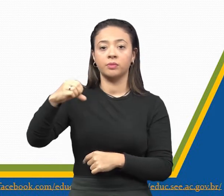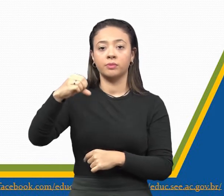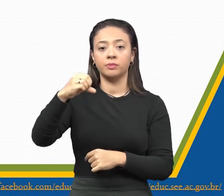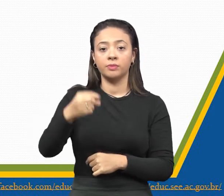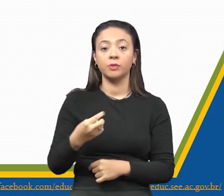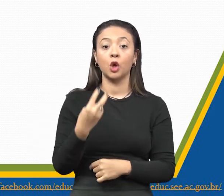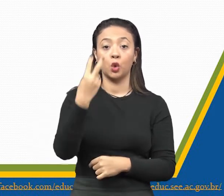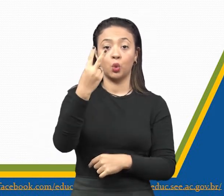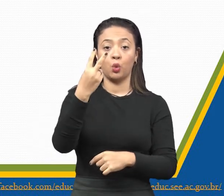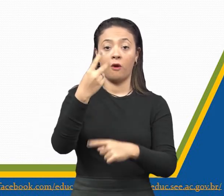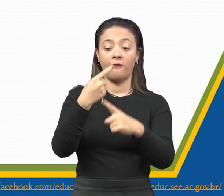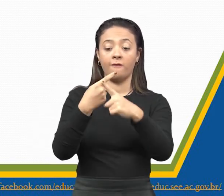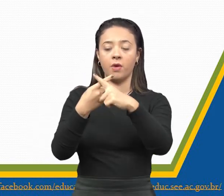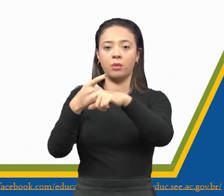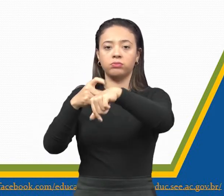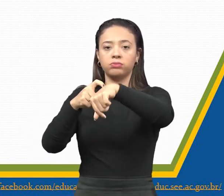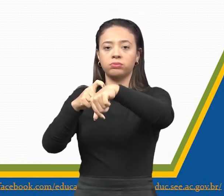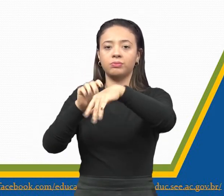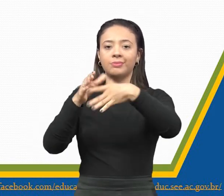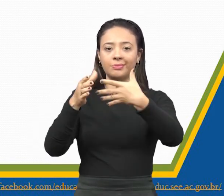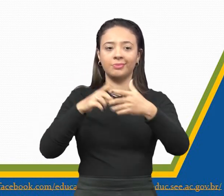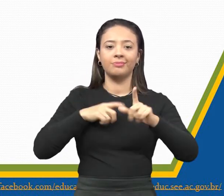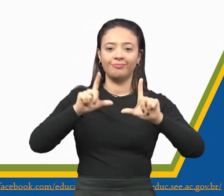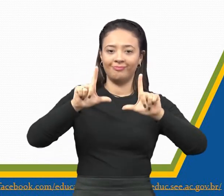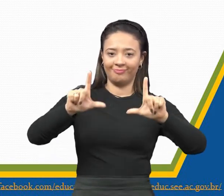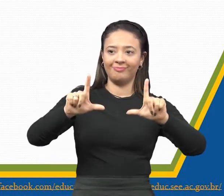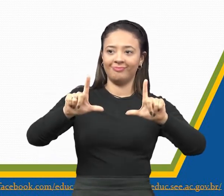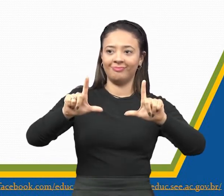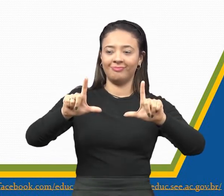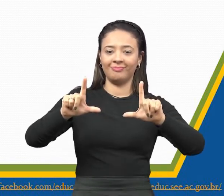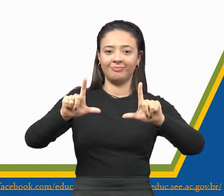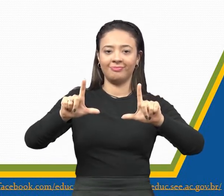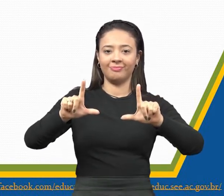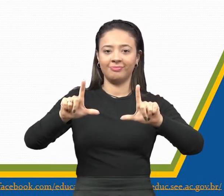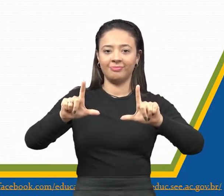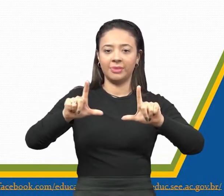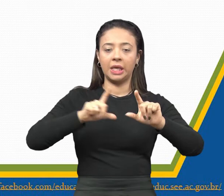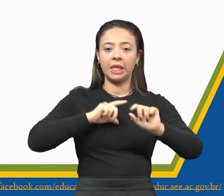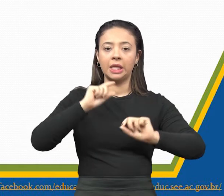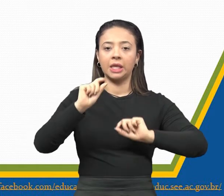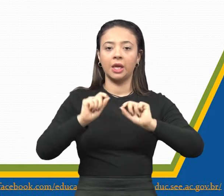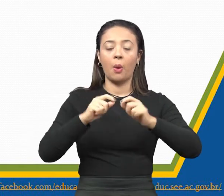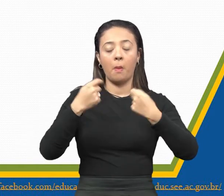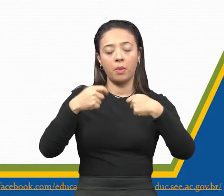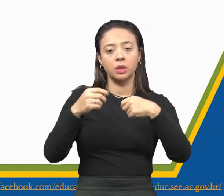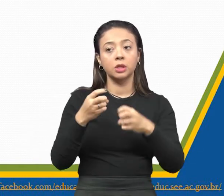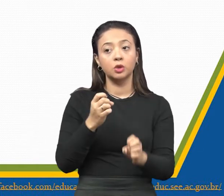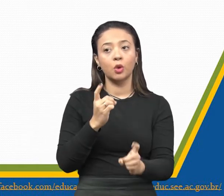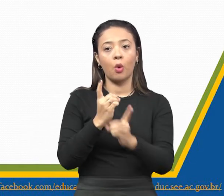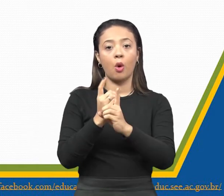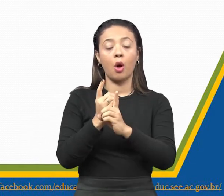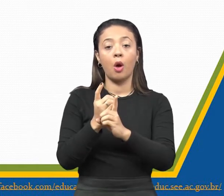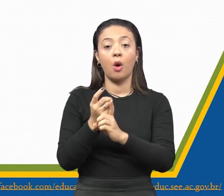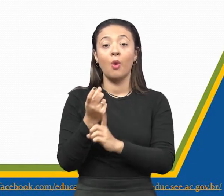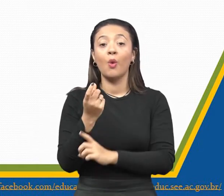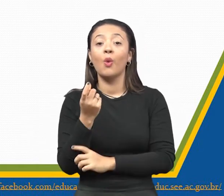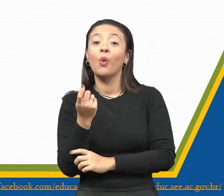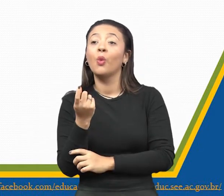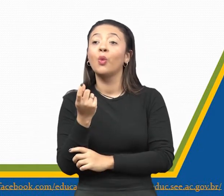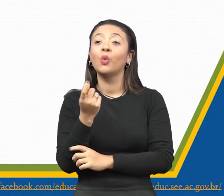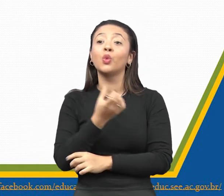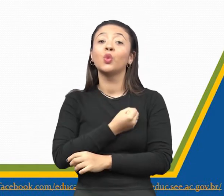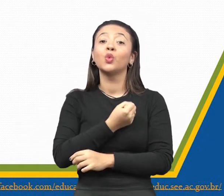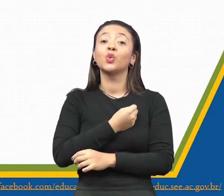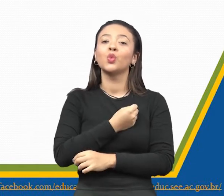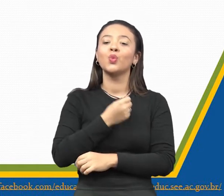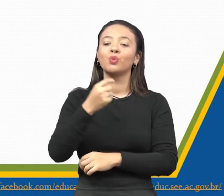0,99 elevado a 2 vezes o tempo. Você observe aí que nós vamos ter uma equação exponencial, na qual teremos que